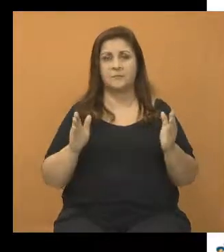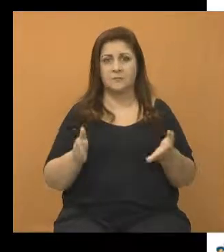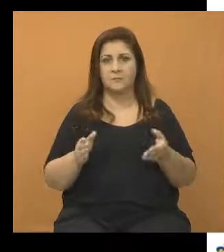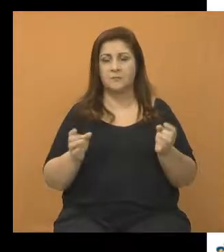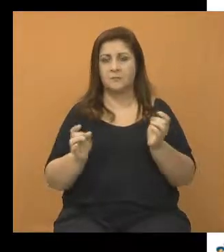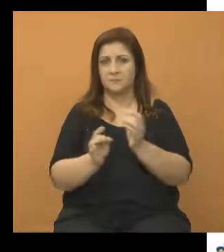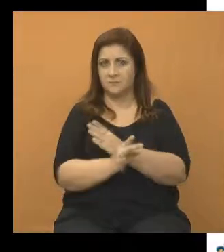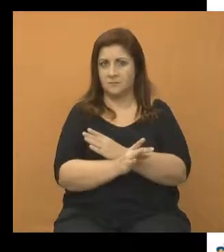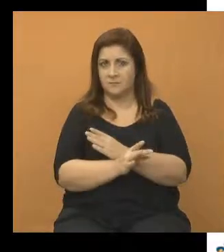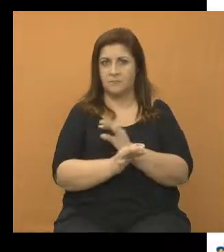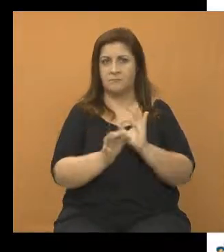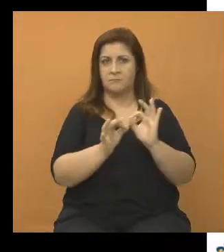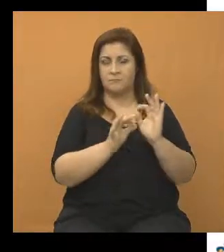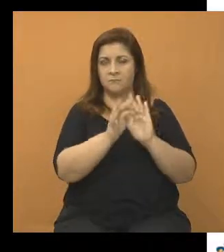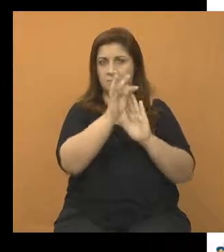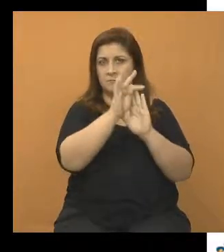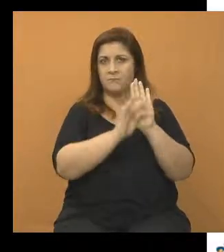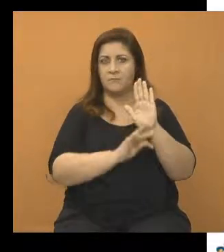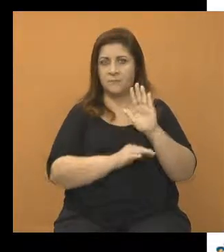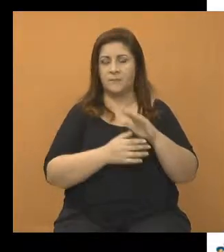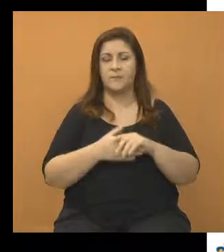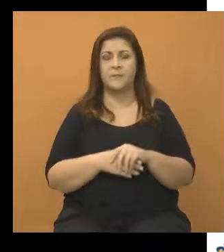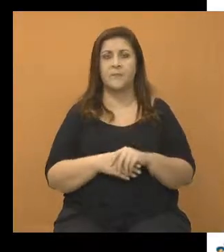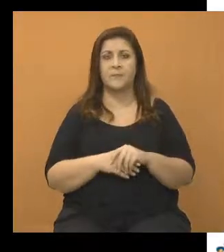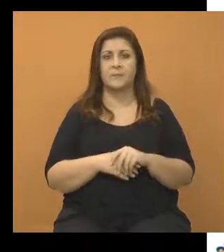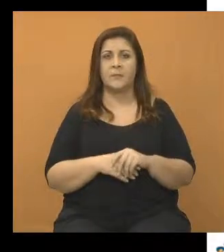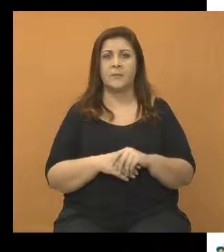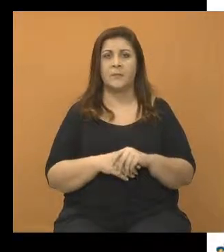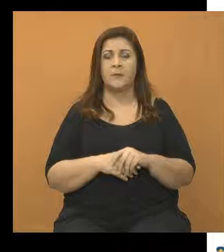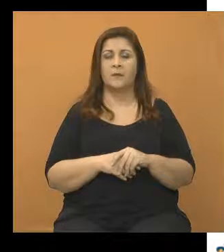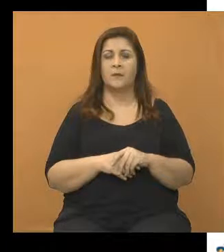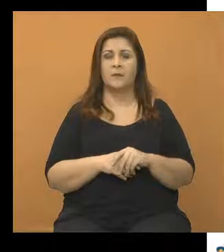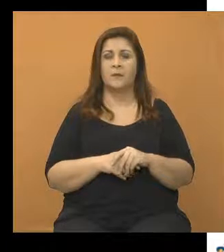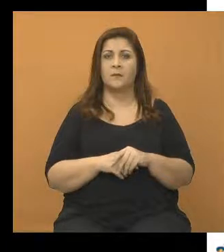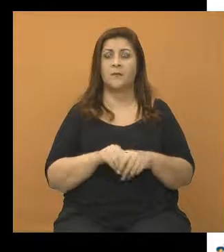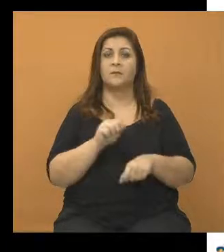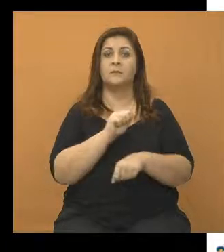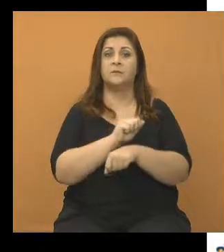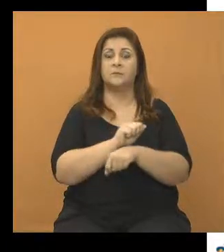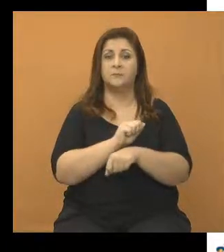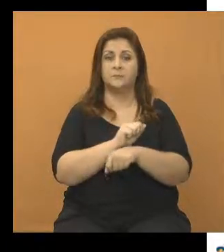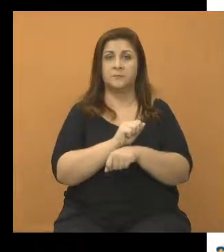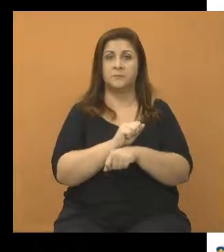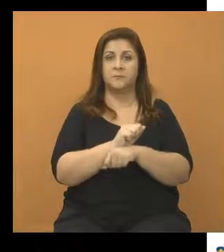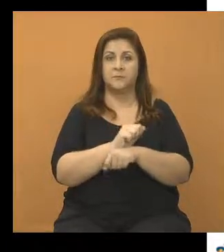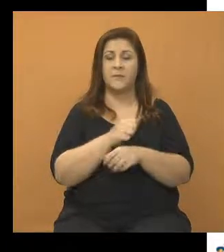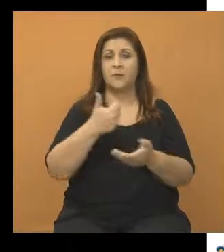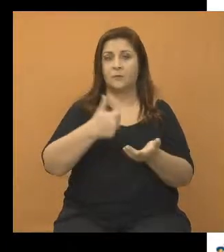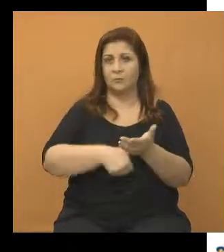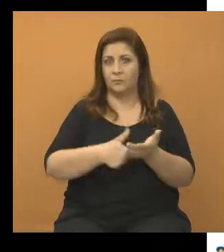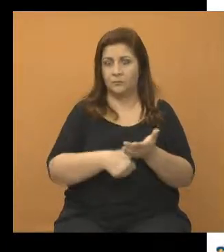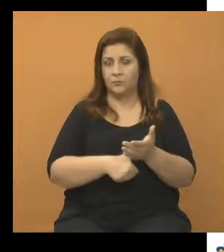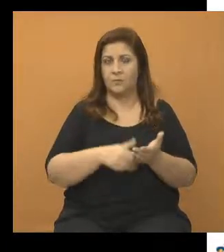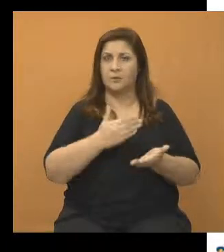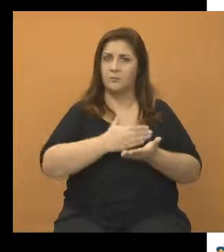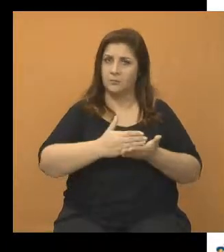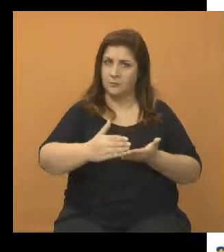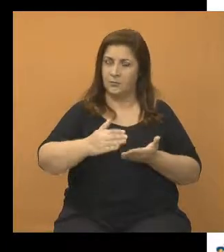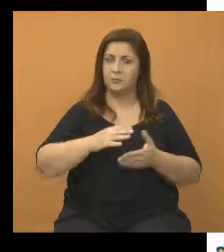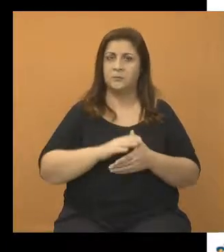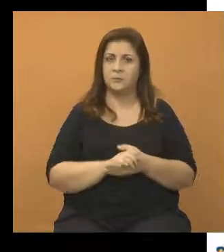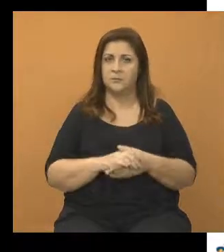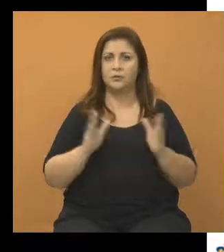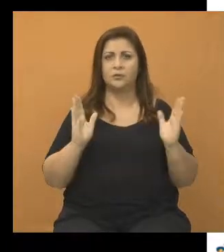edital, as licenças estão em andamento, então a gente está aguardando as licenças da CETESB e do DAE para tocar essas. Já